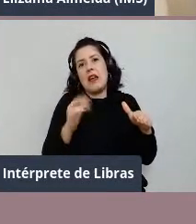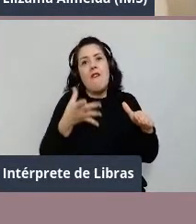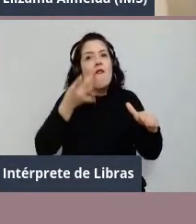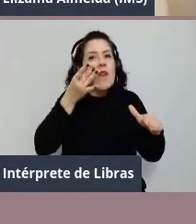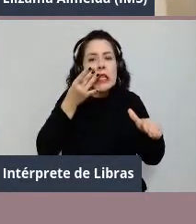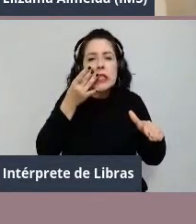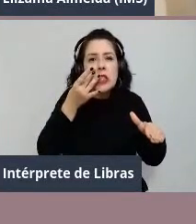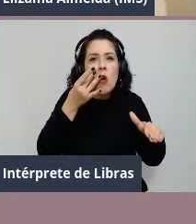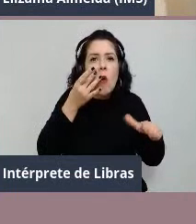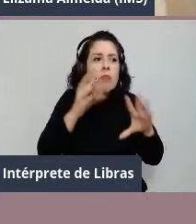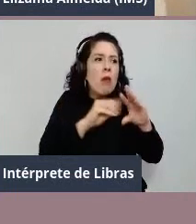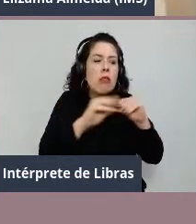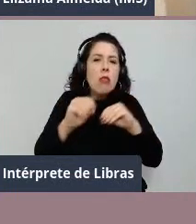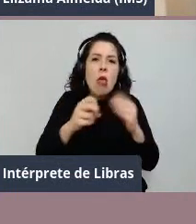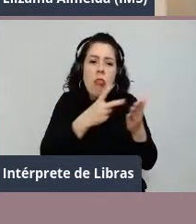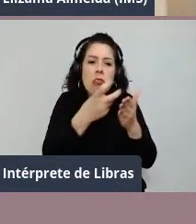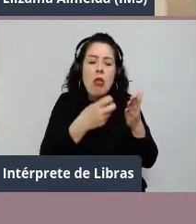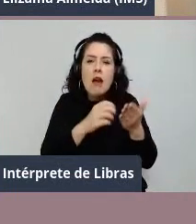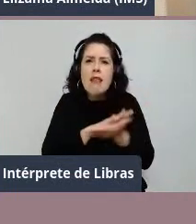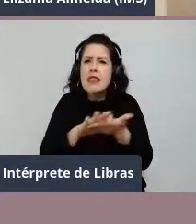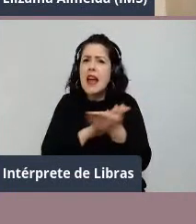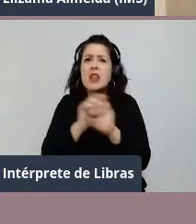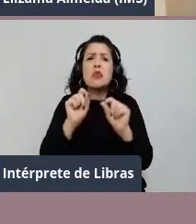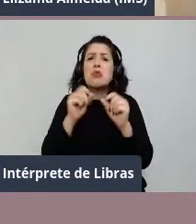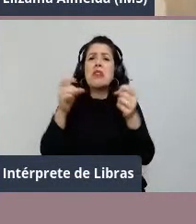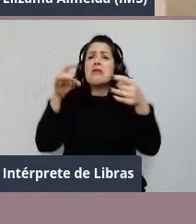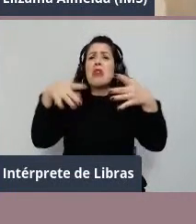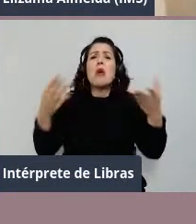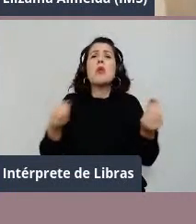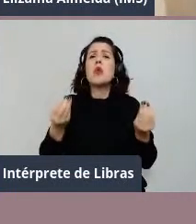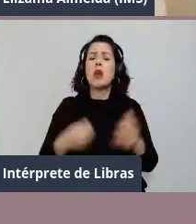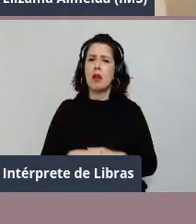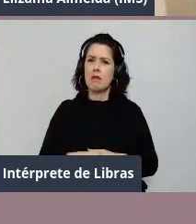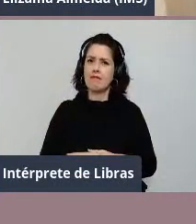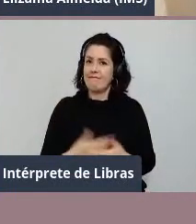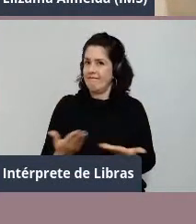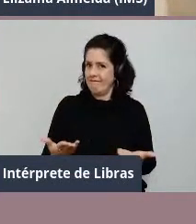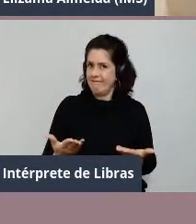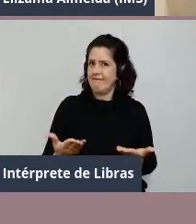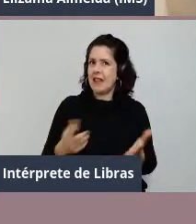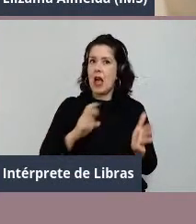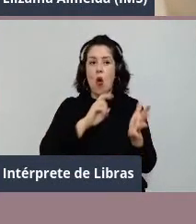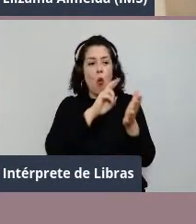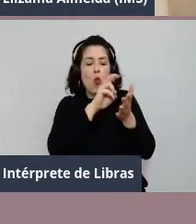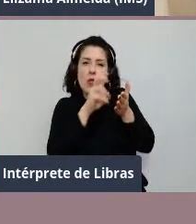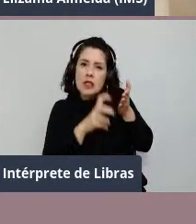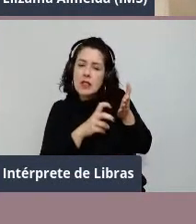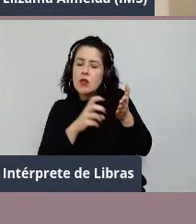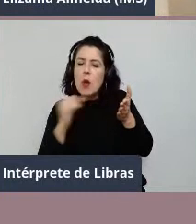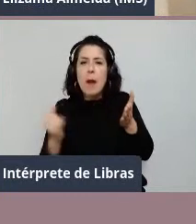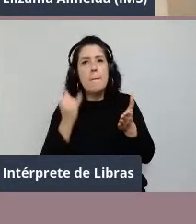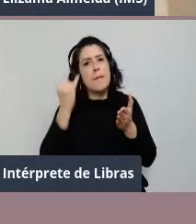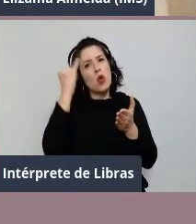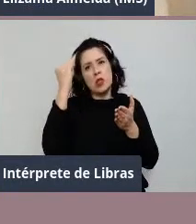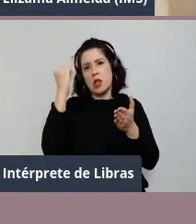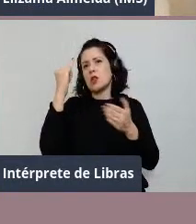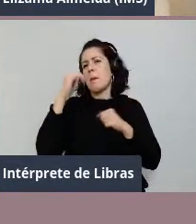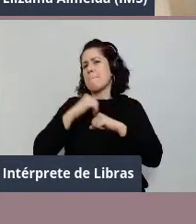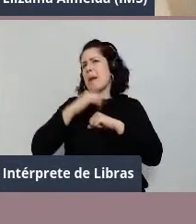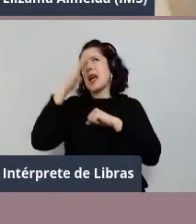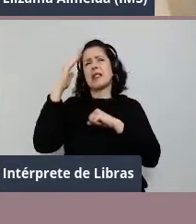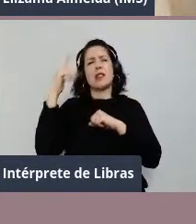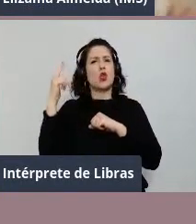desse universo dos sentidos? Quais são os sentidos que restam, né? Acho que essa é uma pergunta